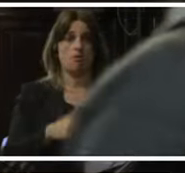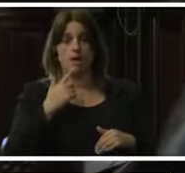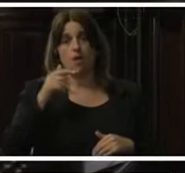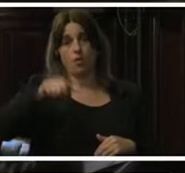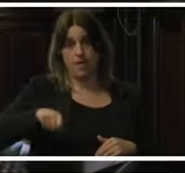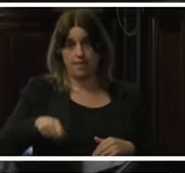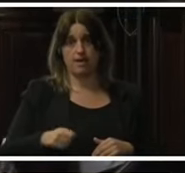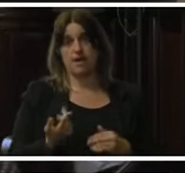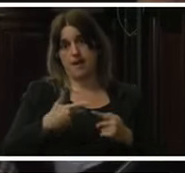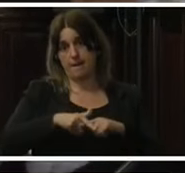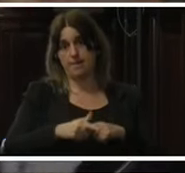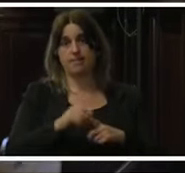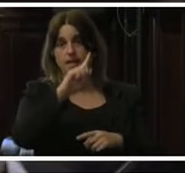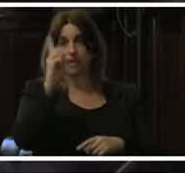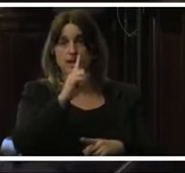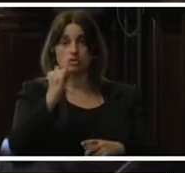ibm